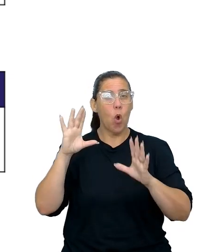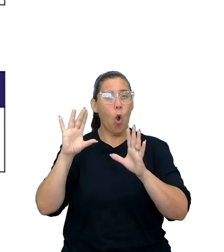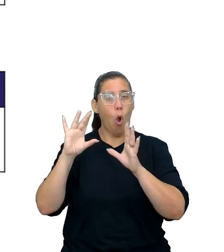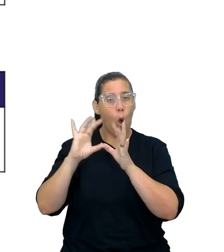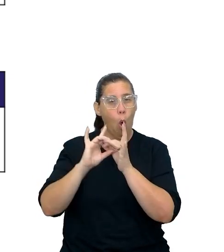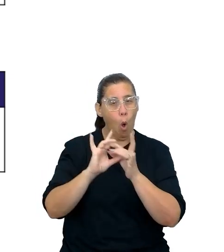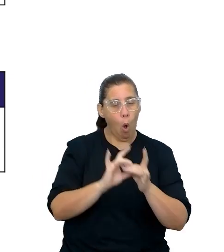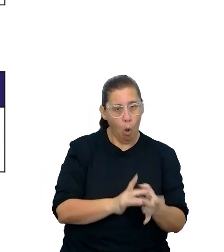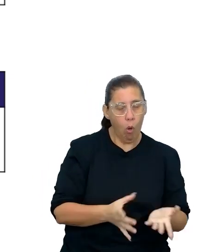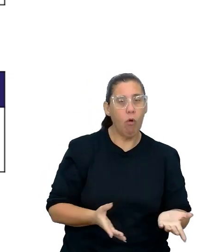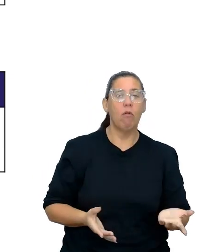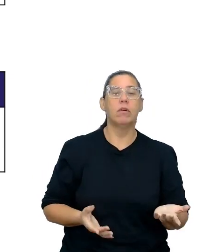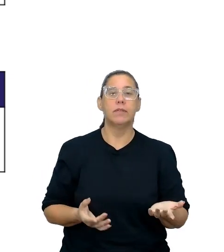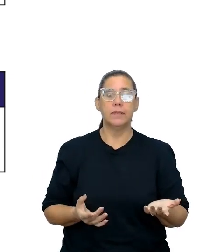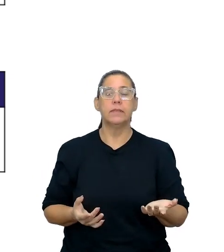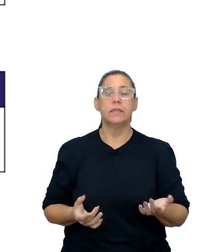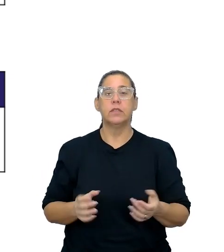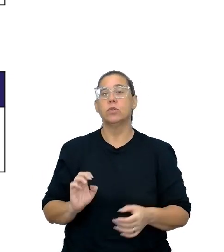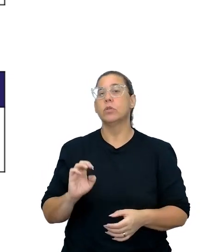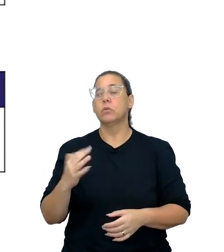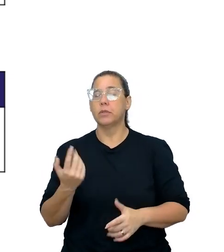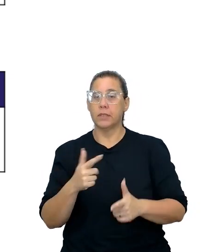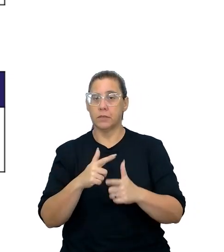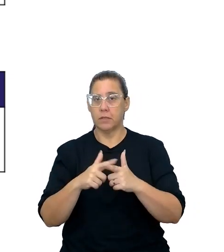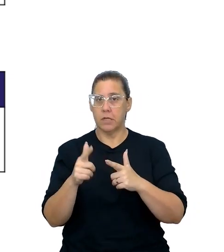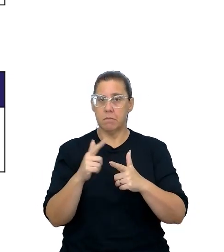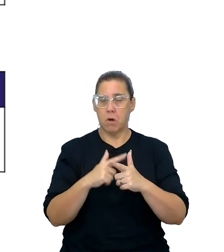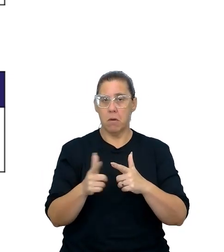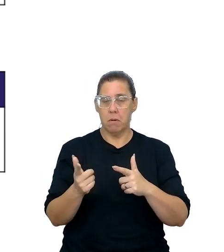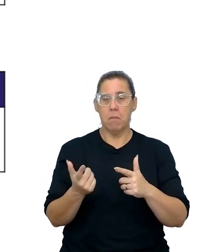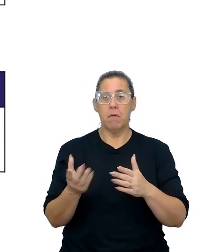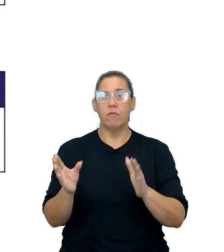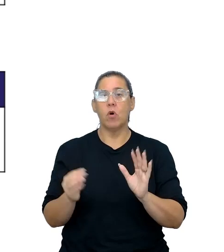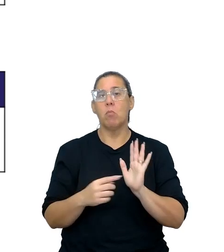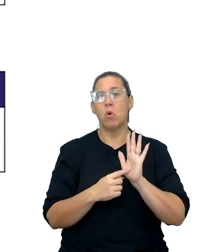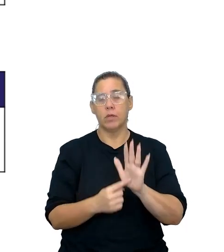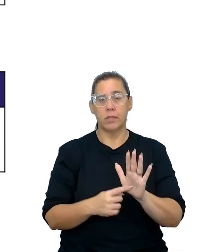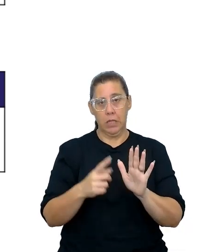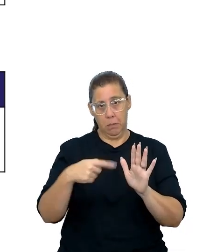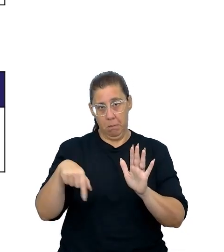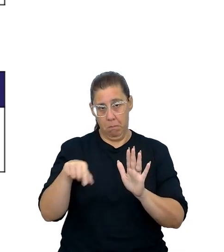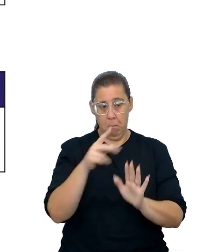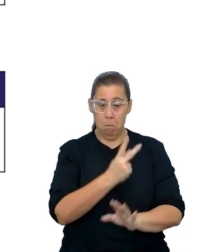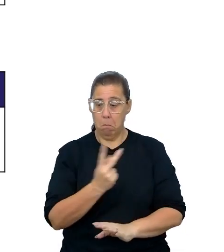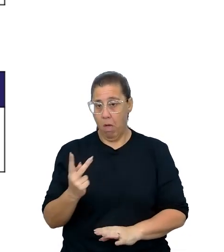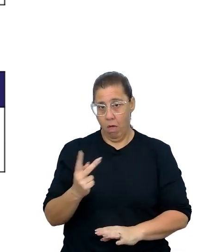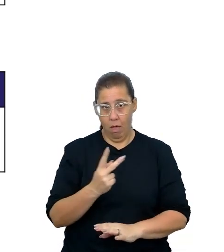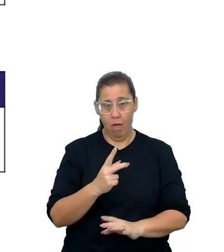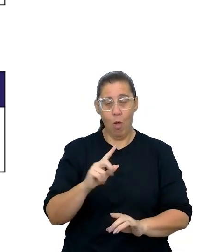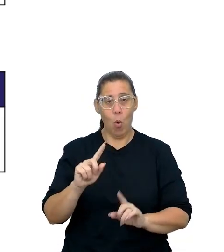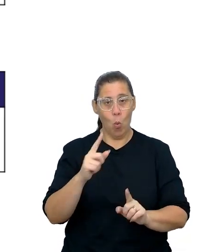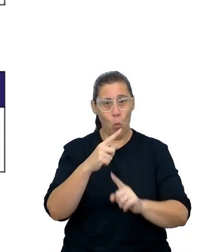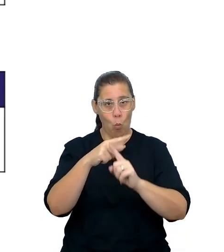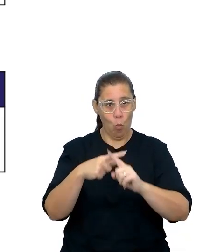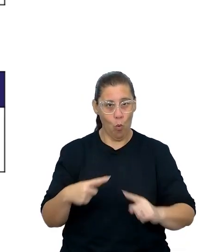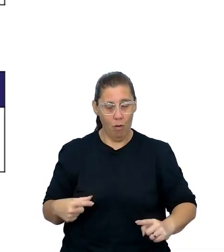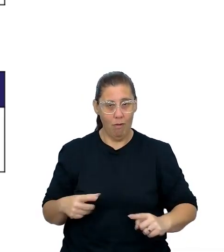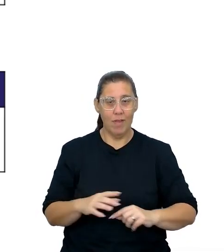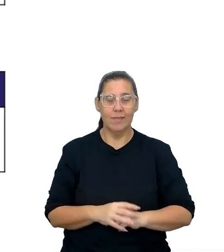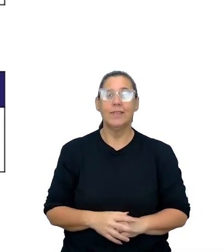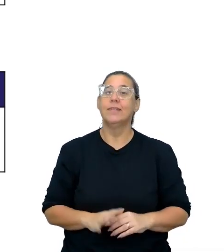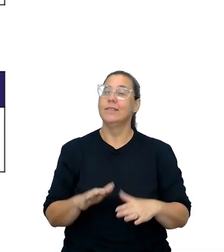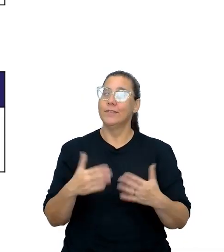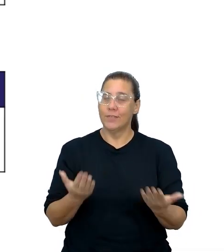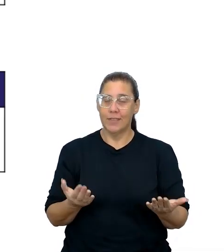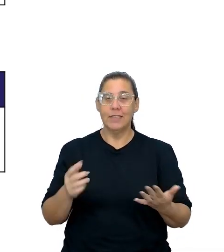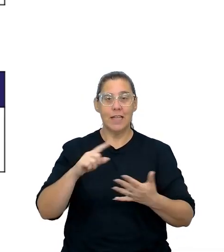aí com relação à situação problema, né, que foi colocada para eles, né, o desafio. Então, essa é